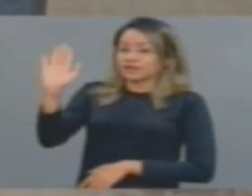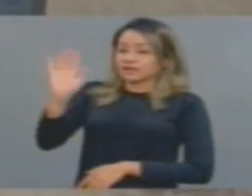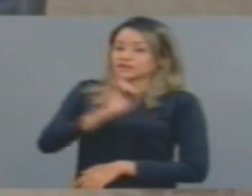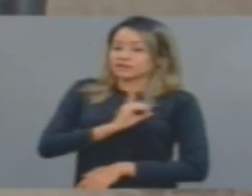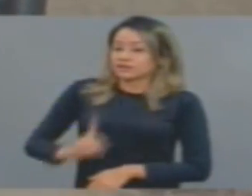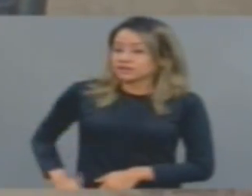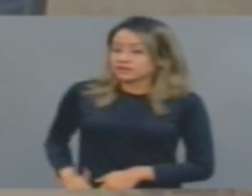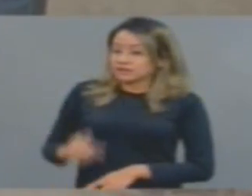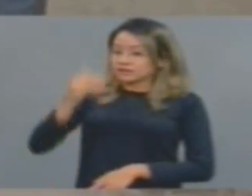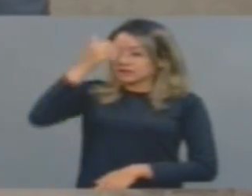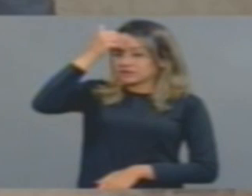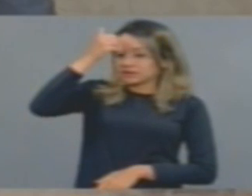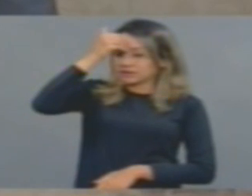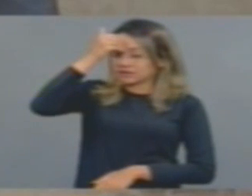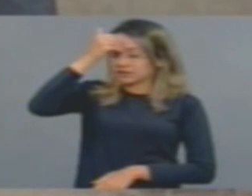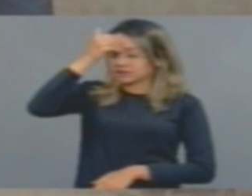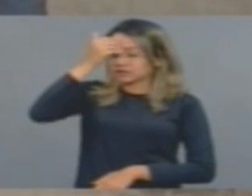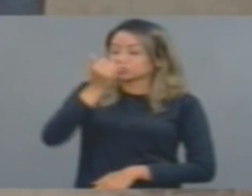eu